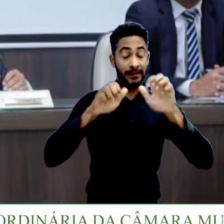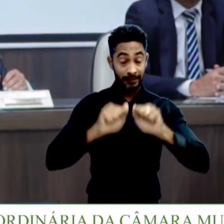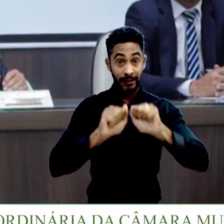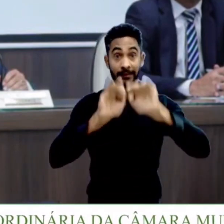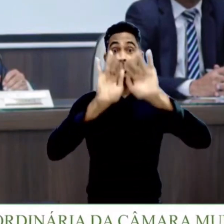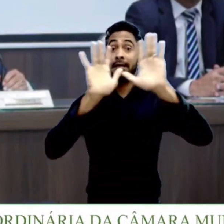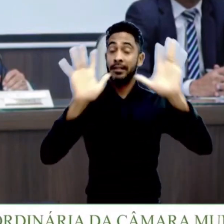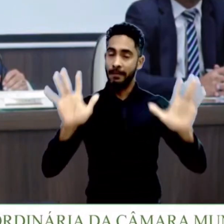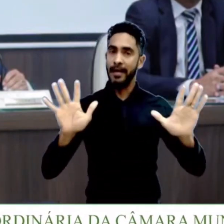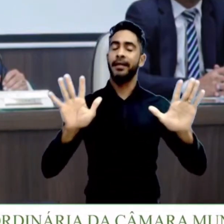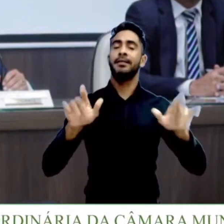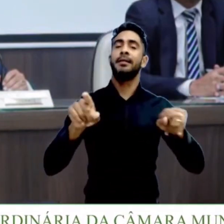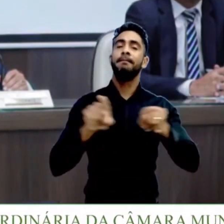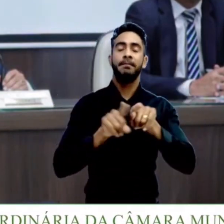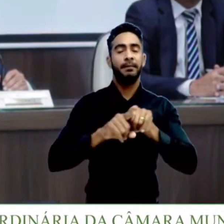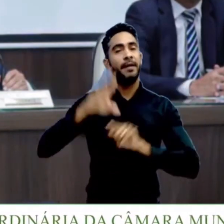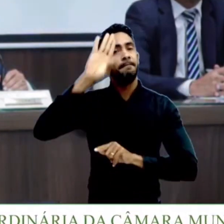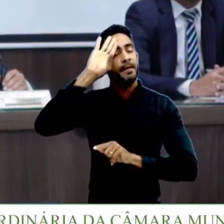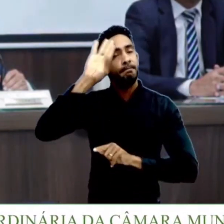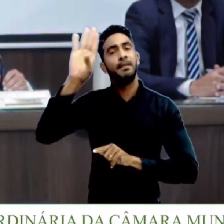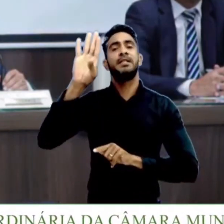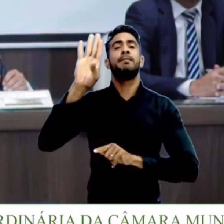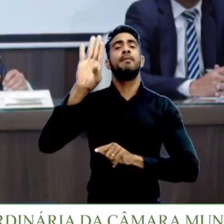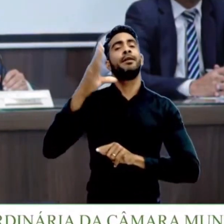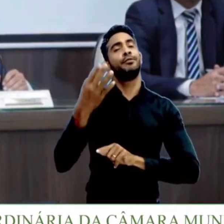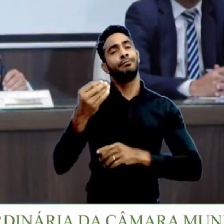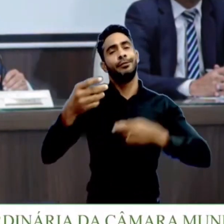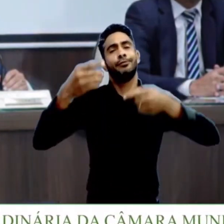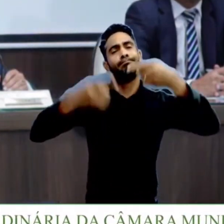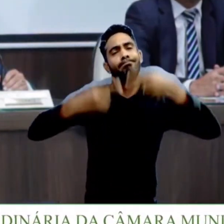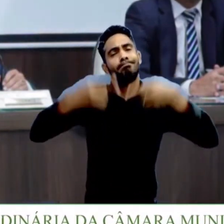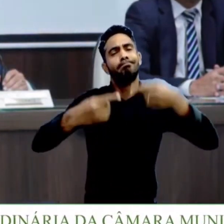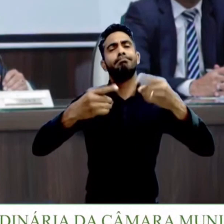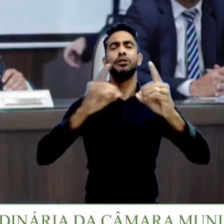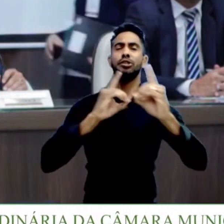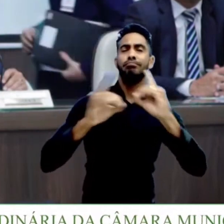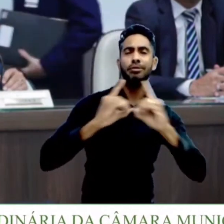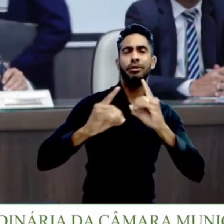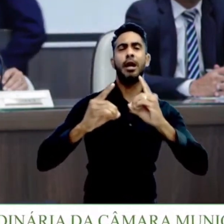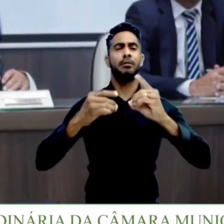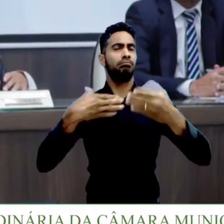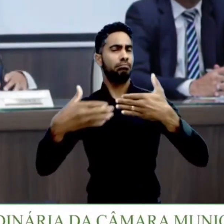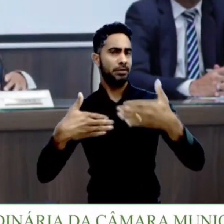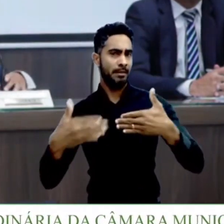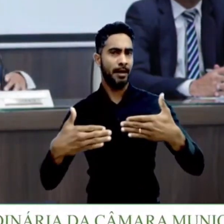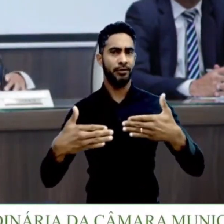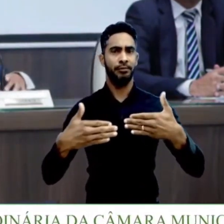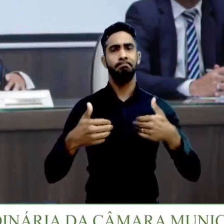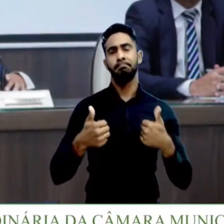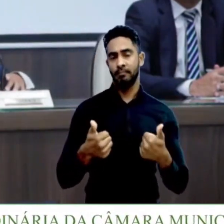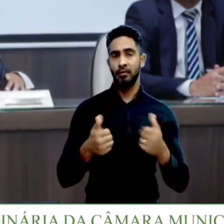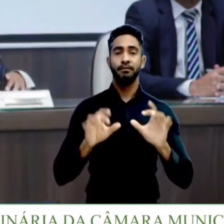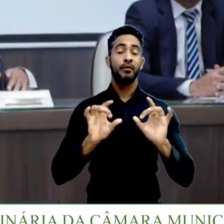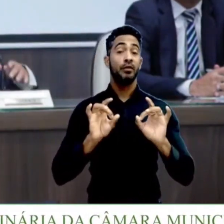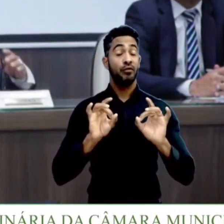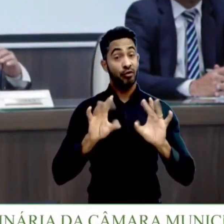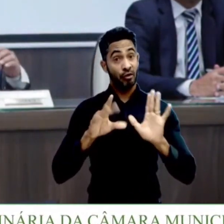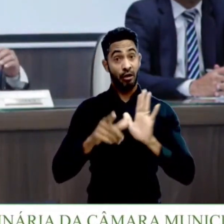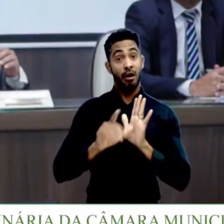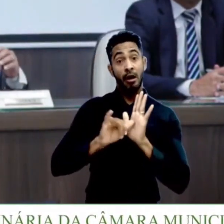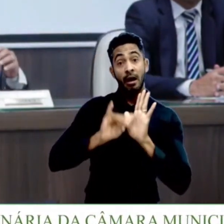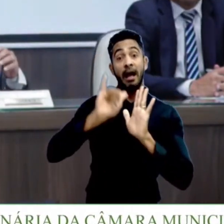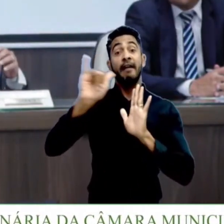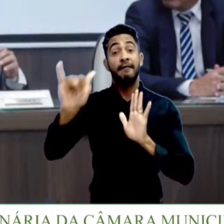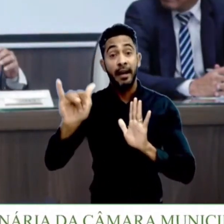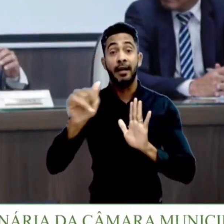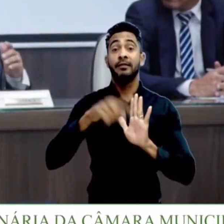transparência e, principalmente, muito diálogo, muito debate, ok? Só para já adiantar para